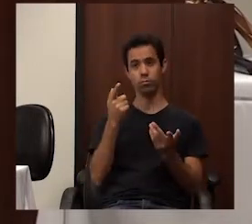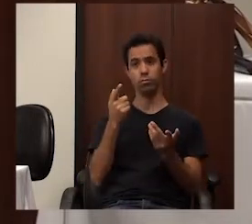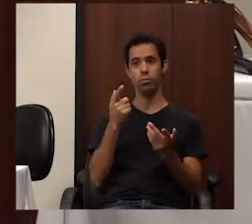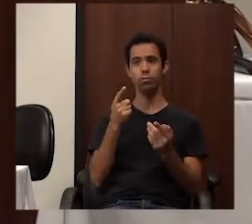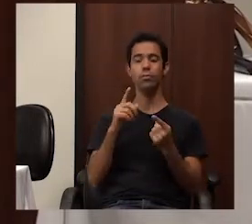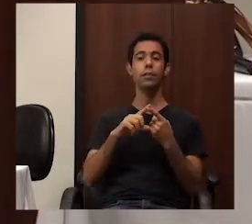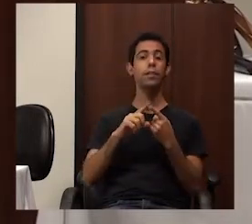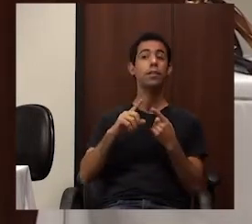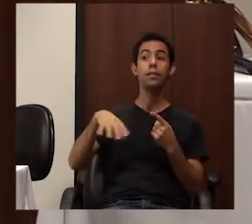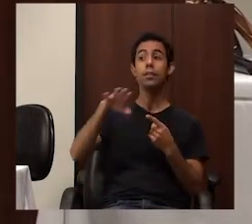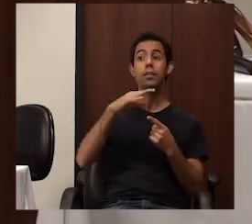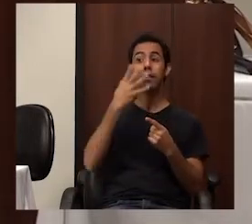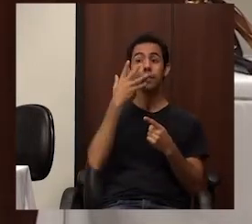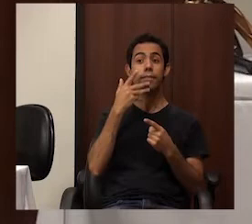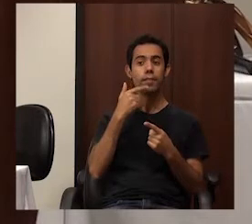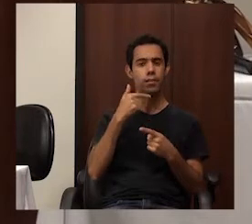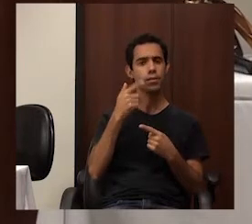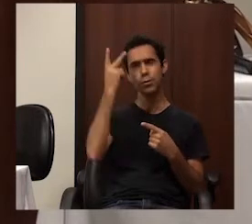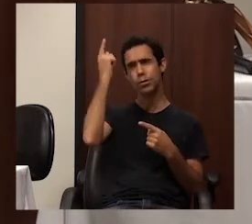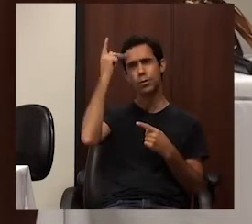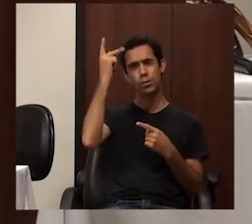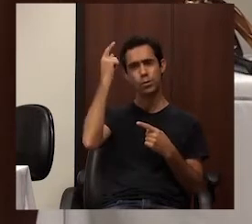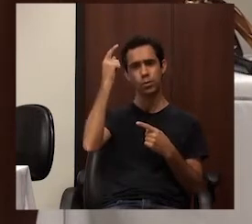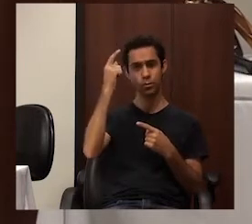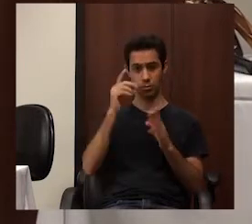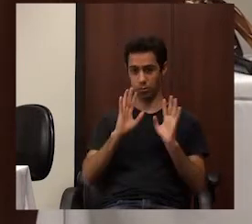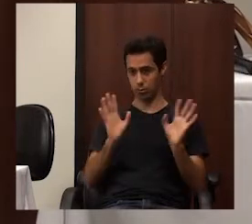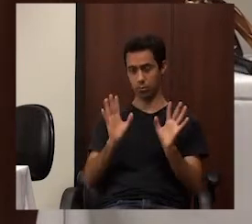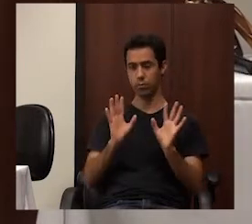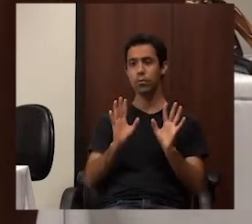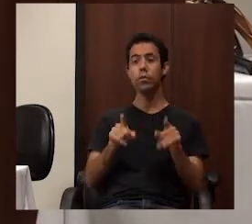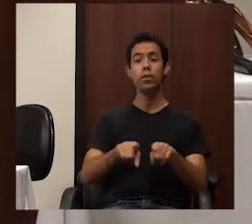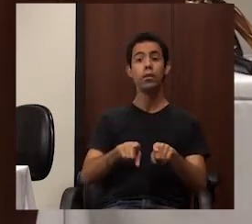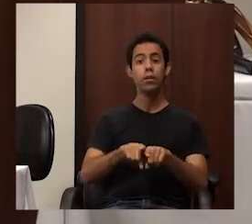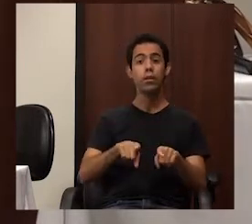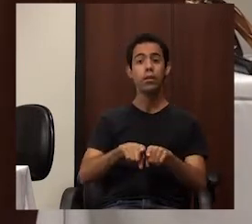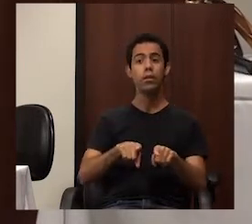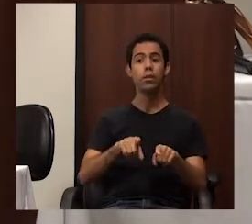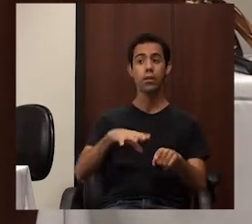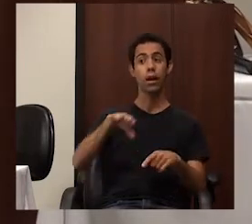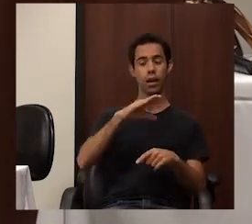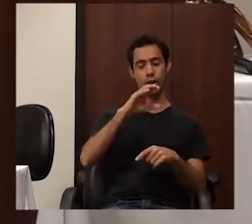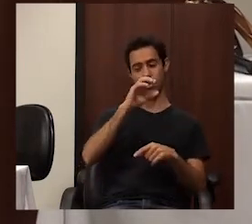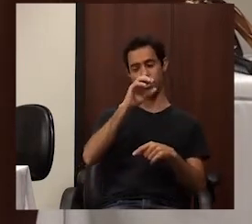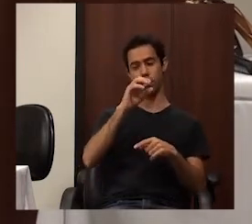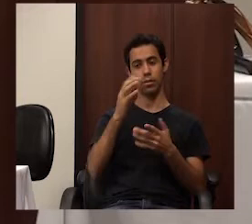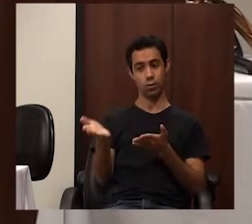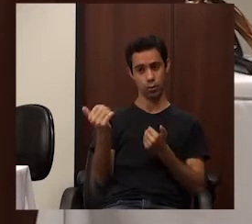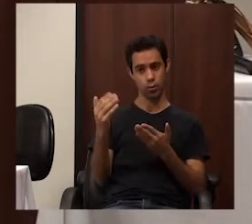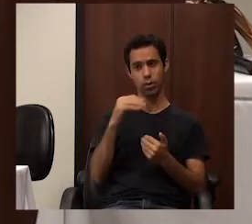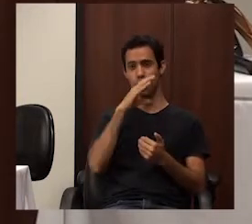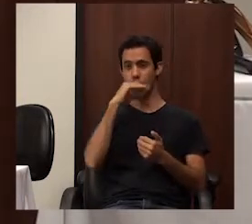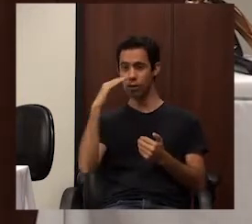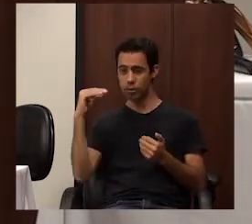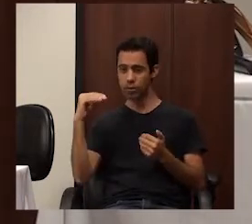de crianças comuns, na parte de educação. E no que diz respeito aos adolescentes e adultos, a